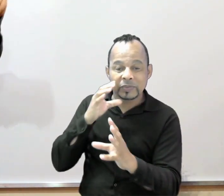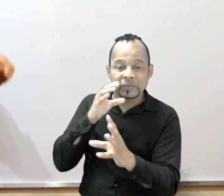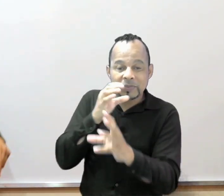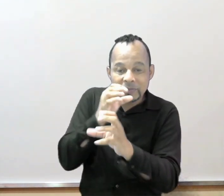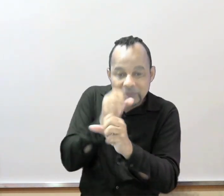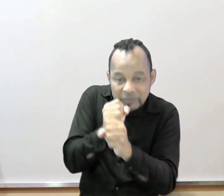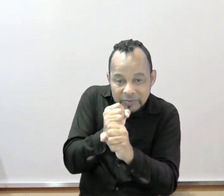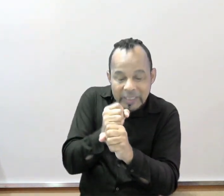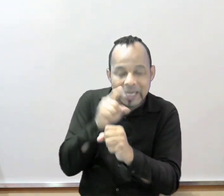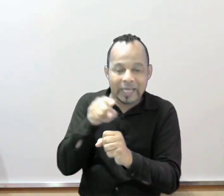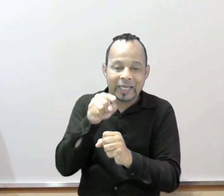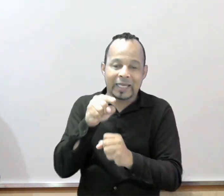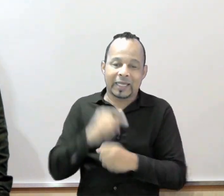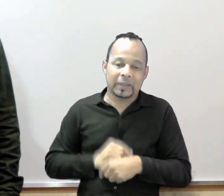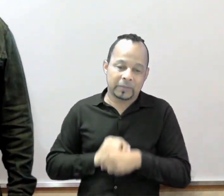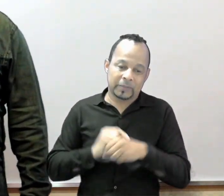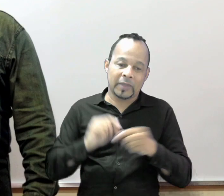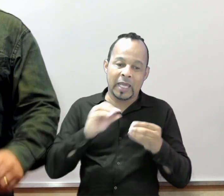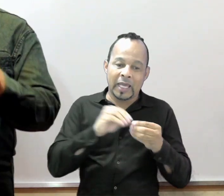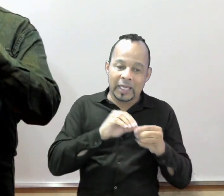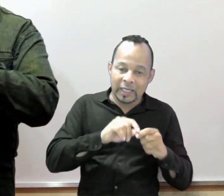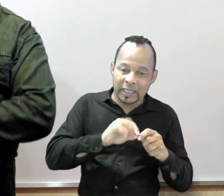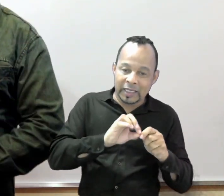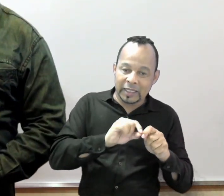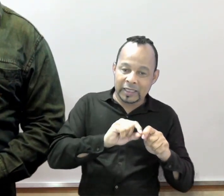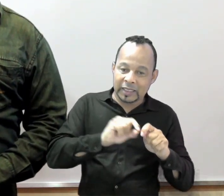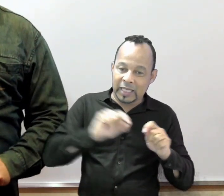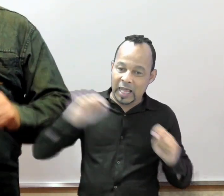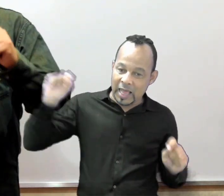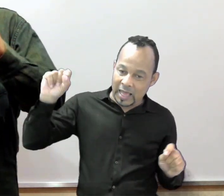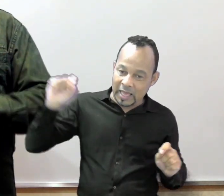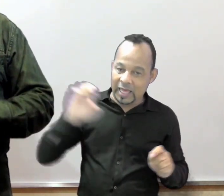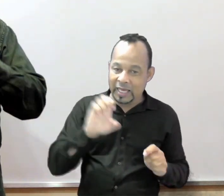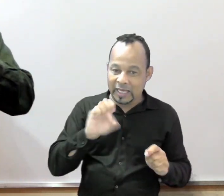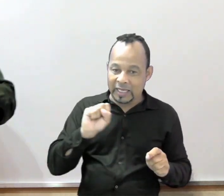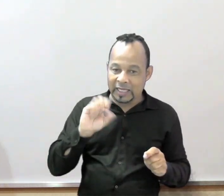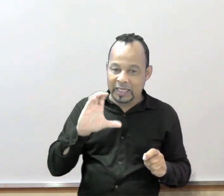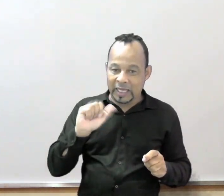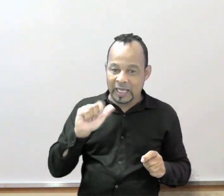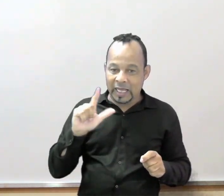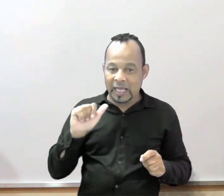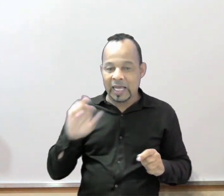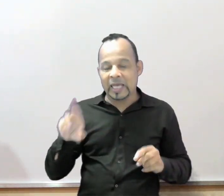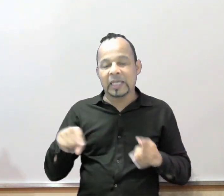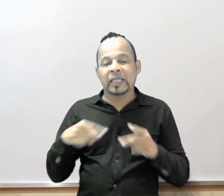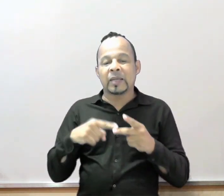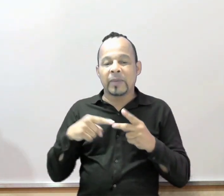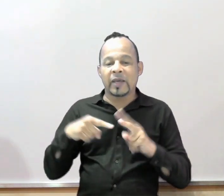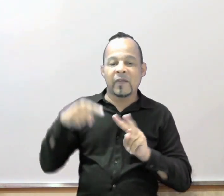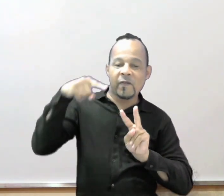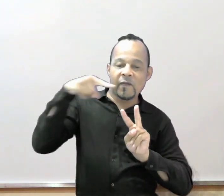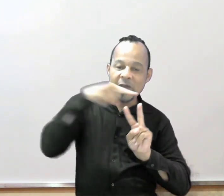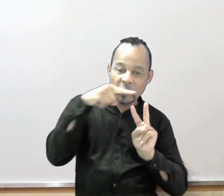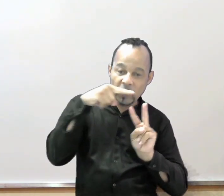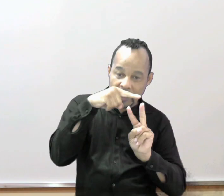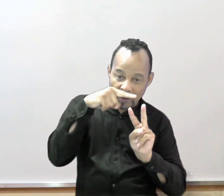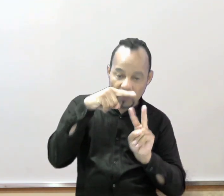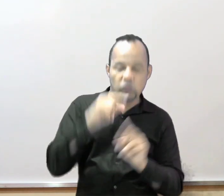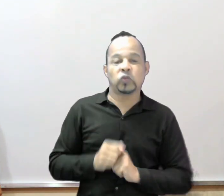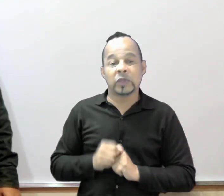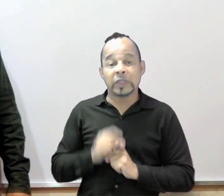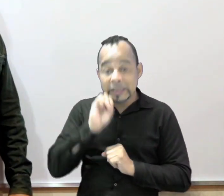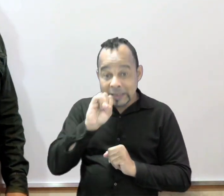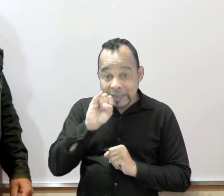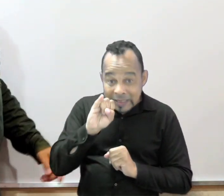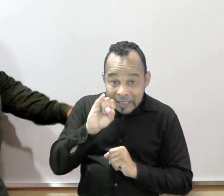produto vetorial. E fiz esse exercício juntamente com você aqui na aula 10. Bacana? Muito bem.